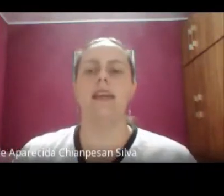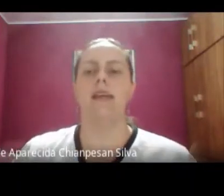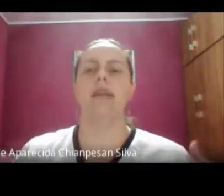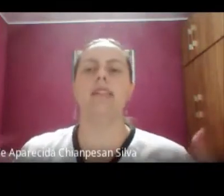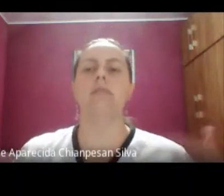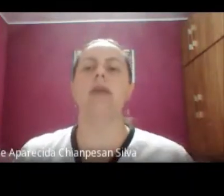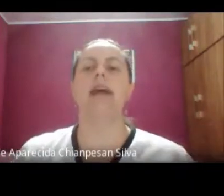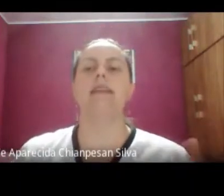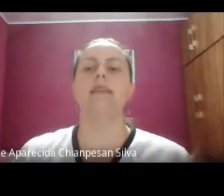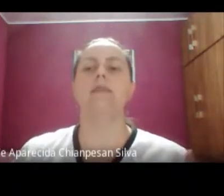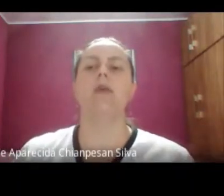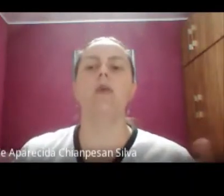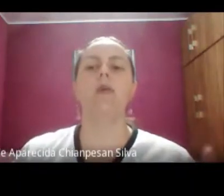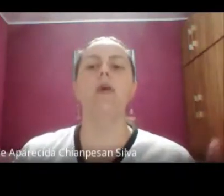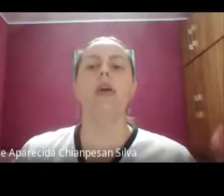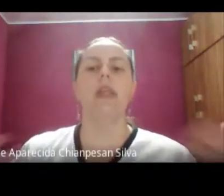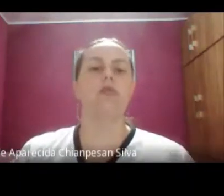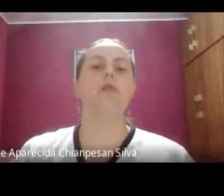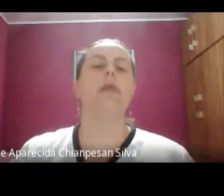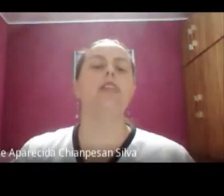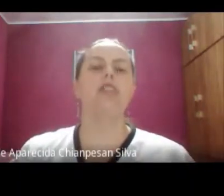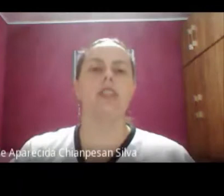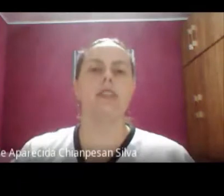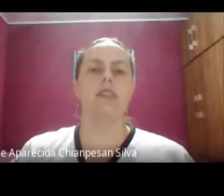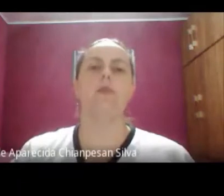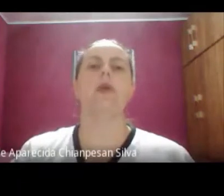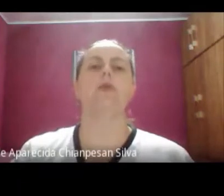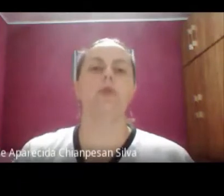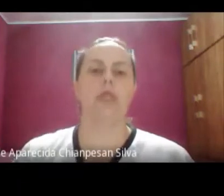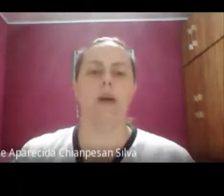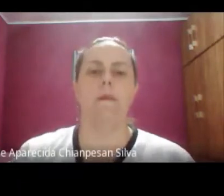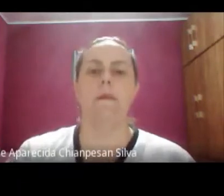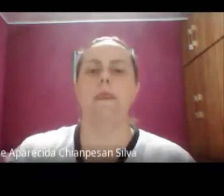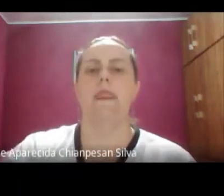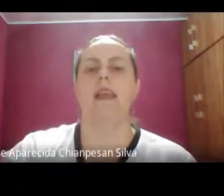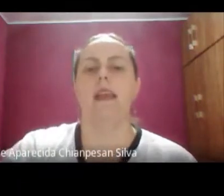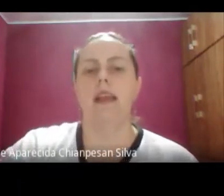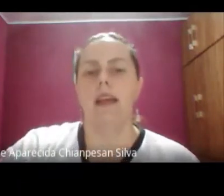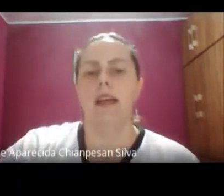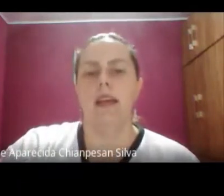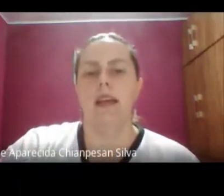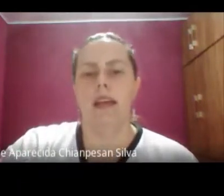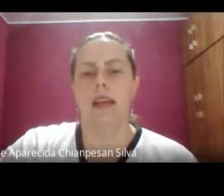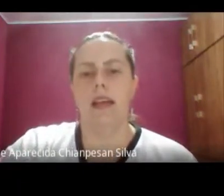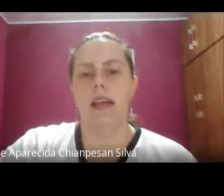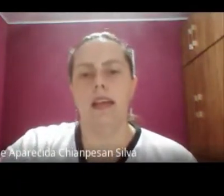né, participarem também como instrumentistas de percussão.